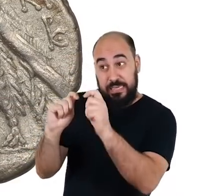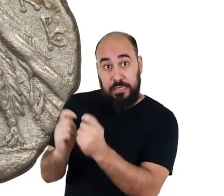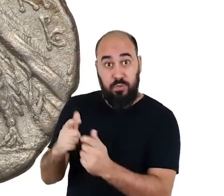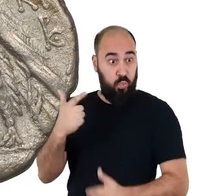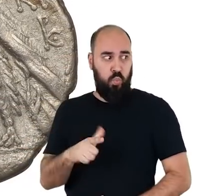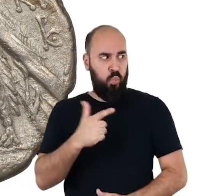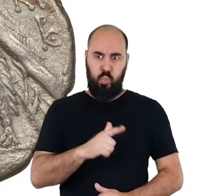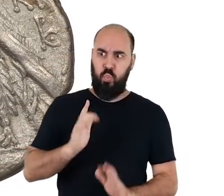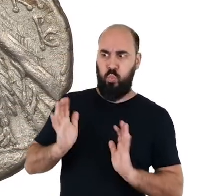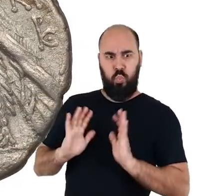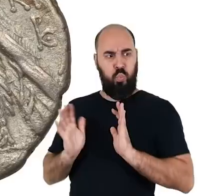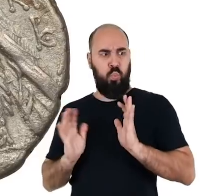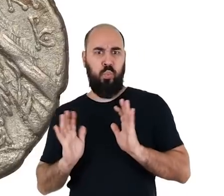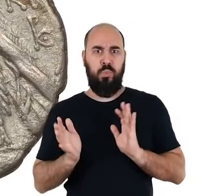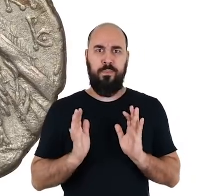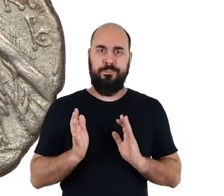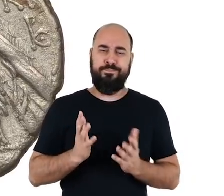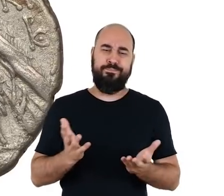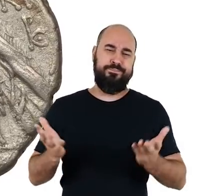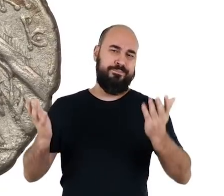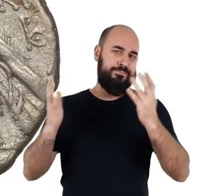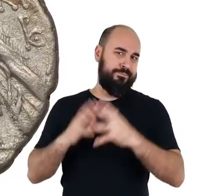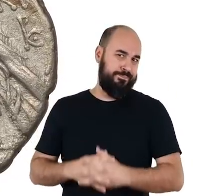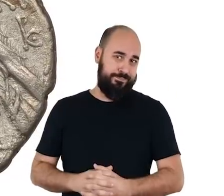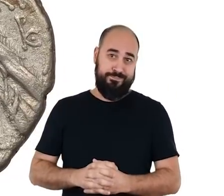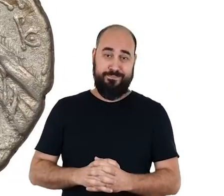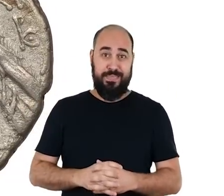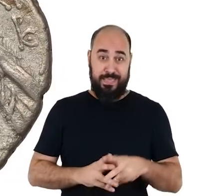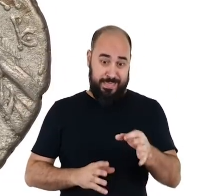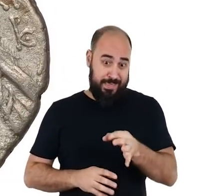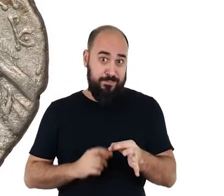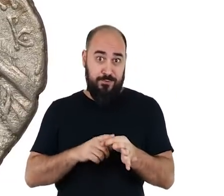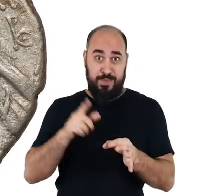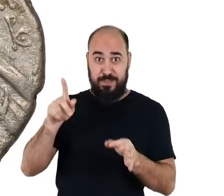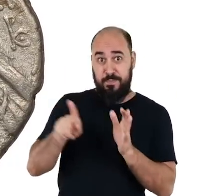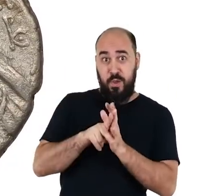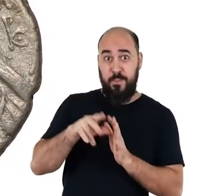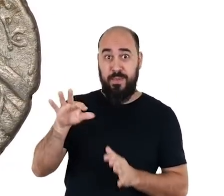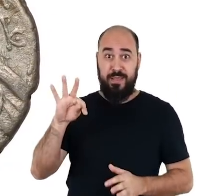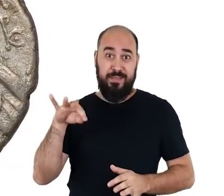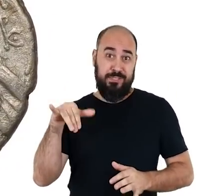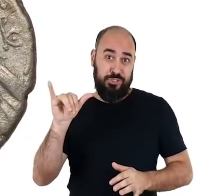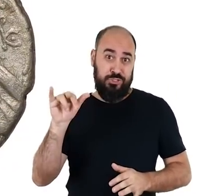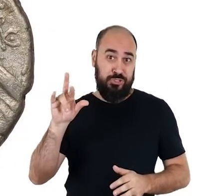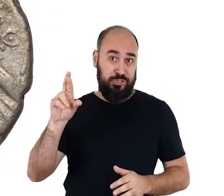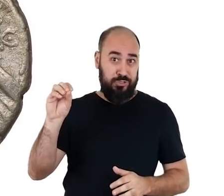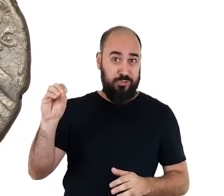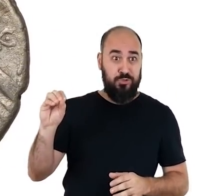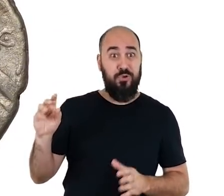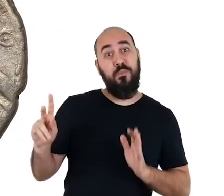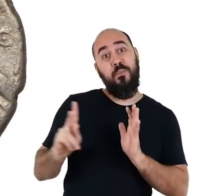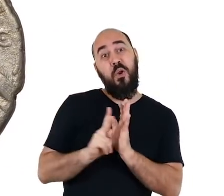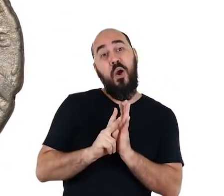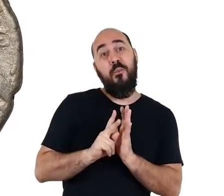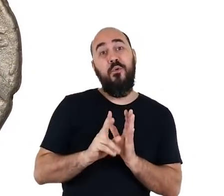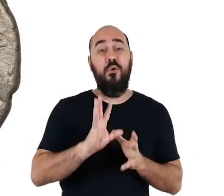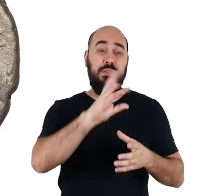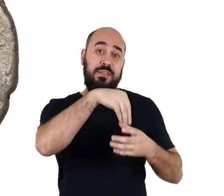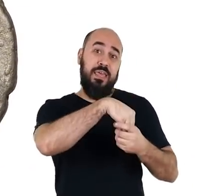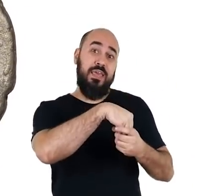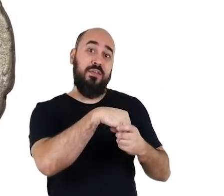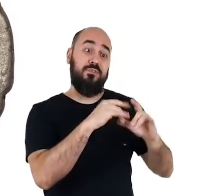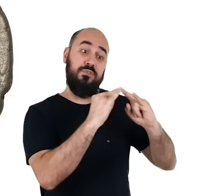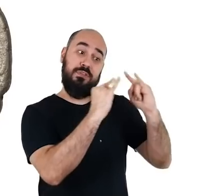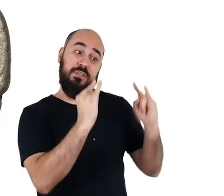de terem elegido o shekel de Tiro como sendo o shekel do templo. Um shekel, uma moeda, um